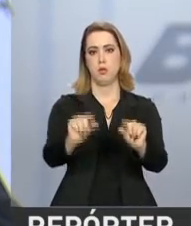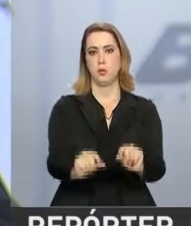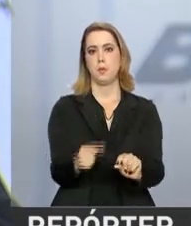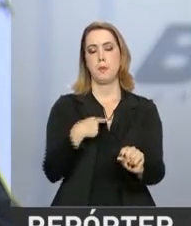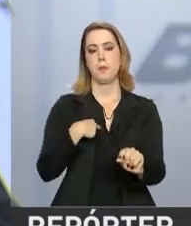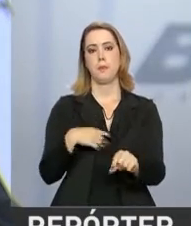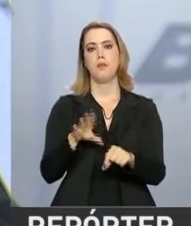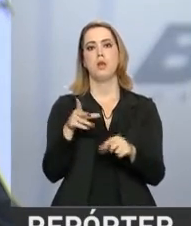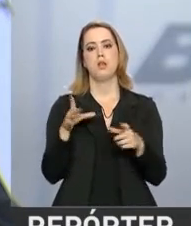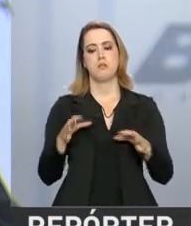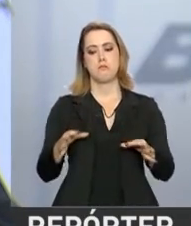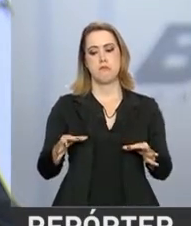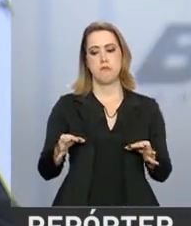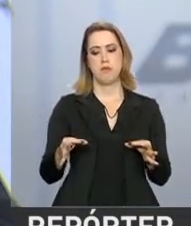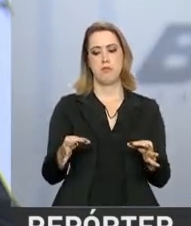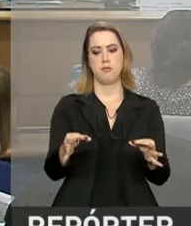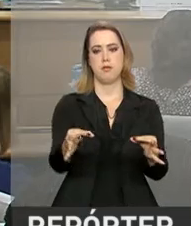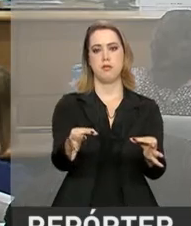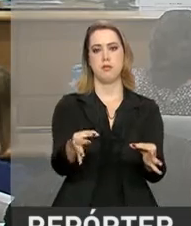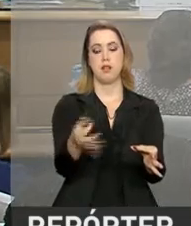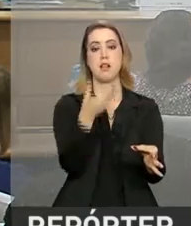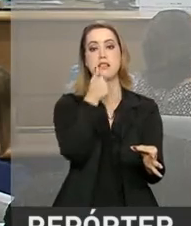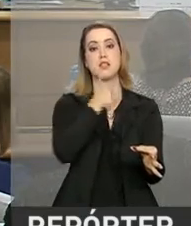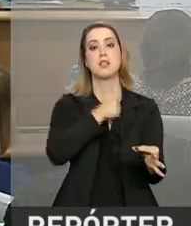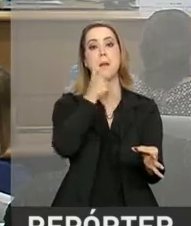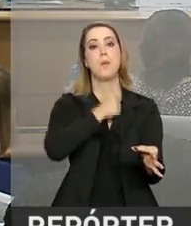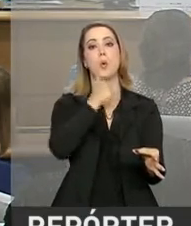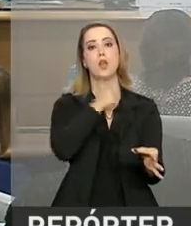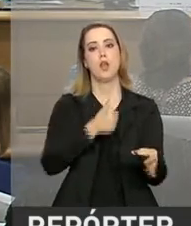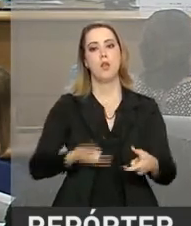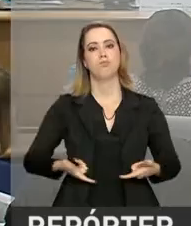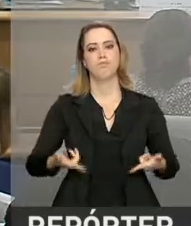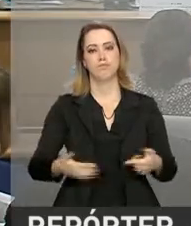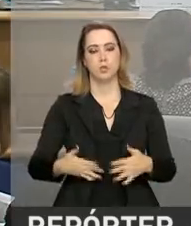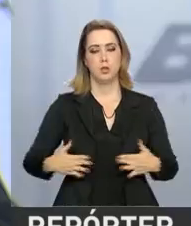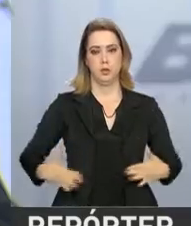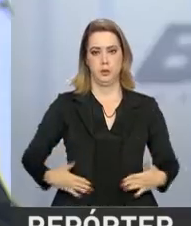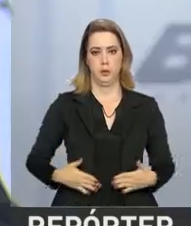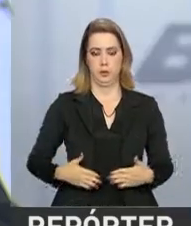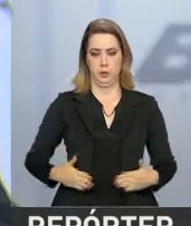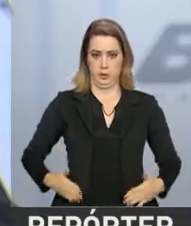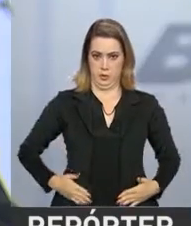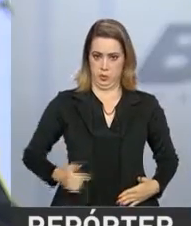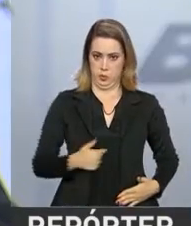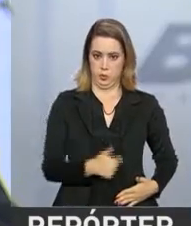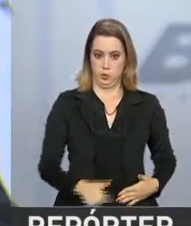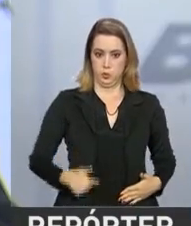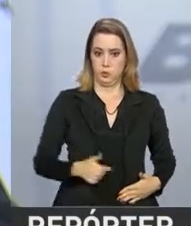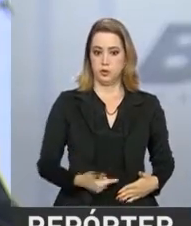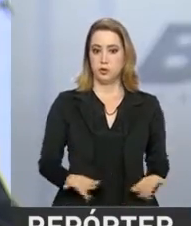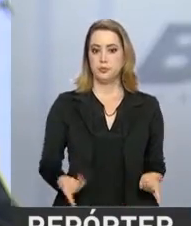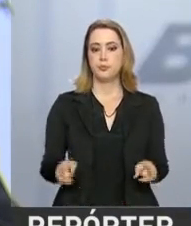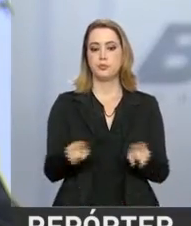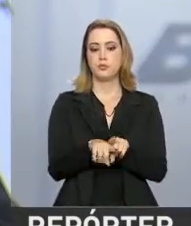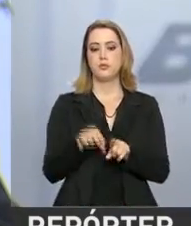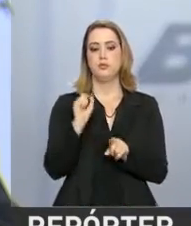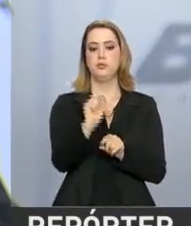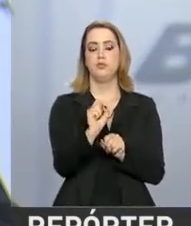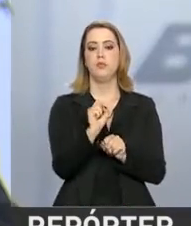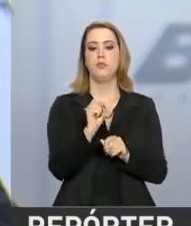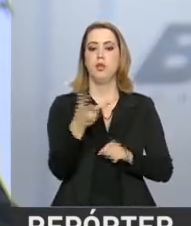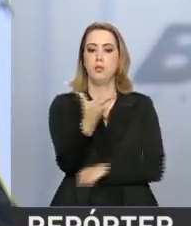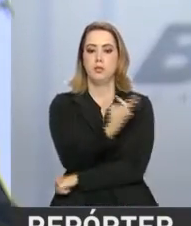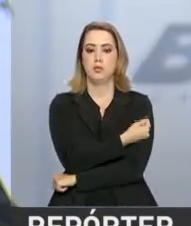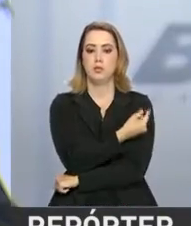do câncer do colo do útero e vulva nas mulheres. Os meninos também possibilitam na vacinação não só